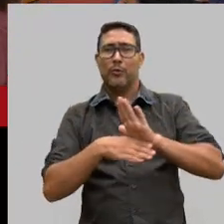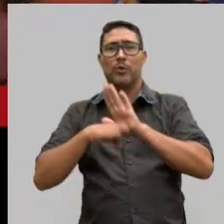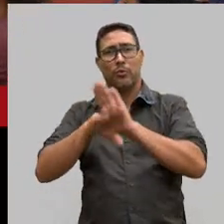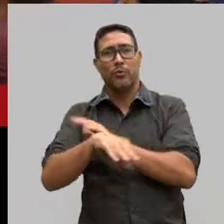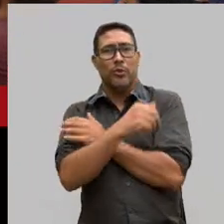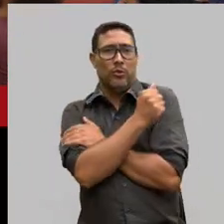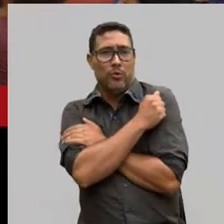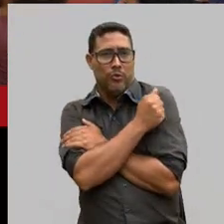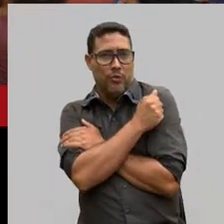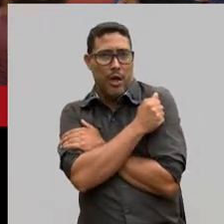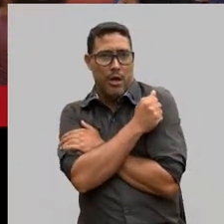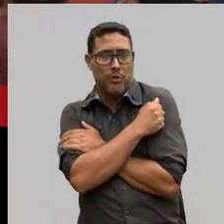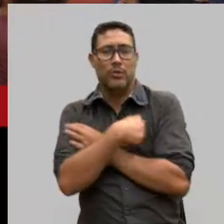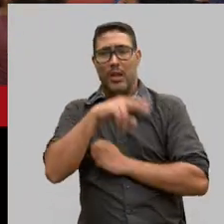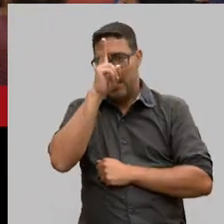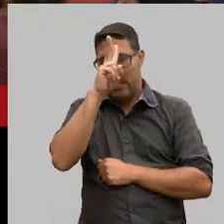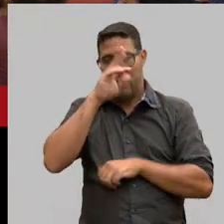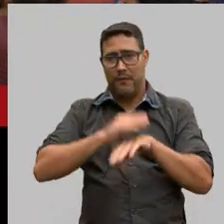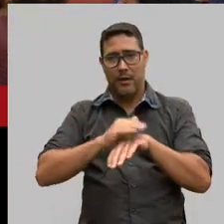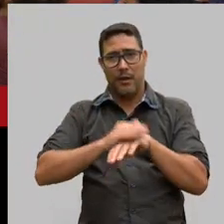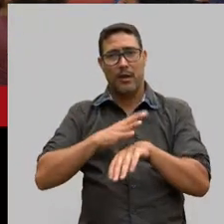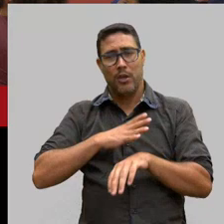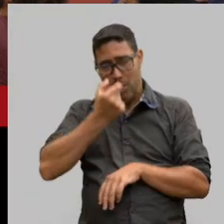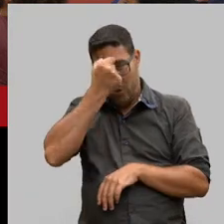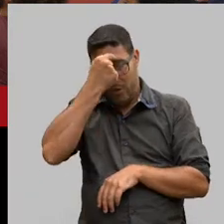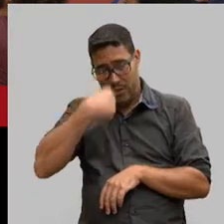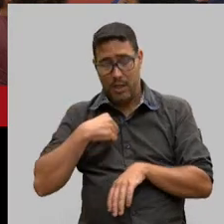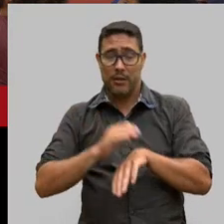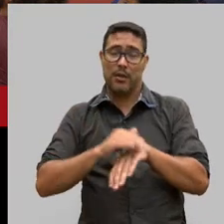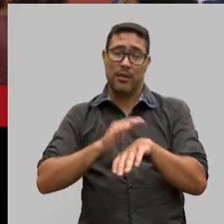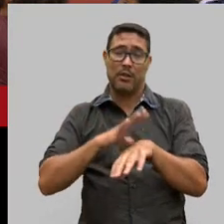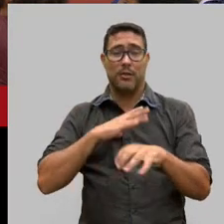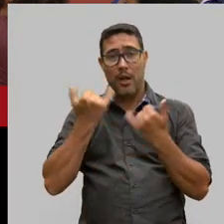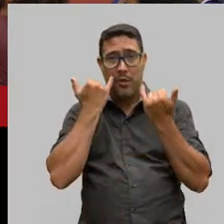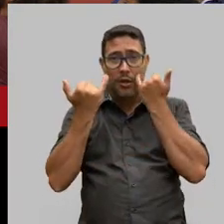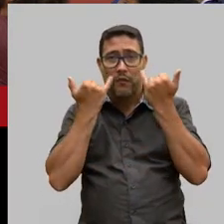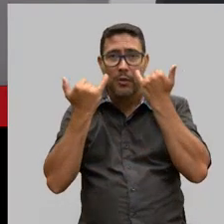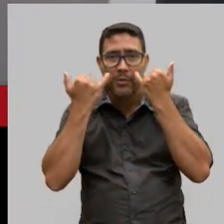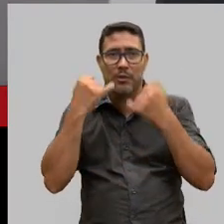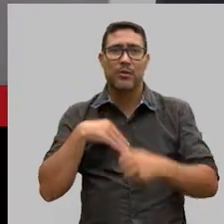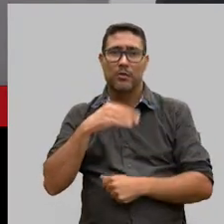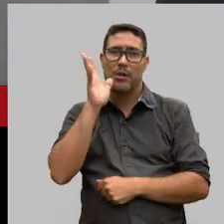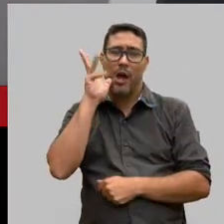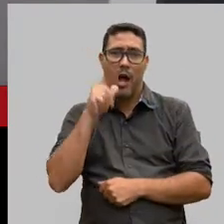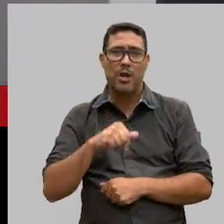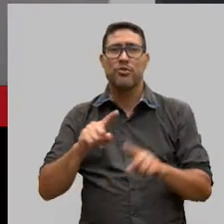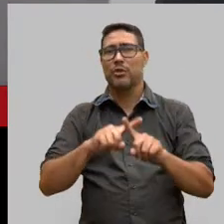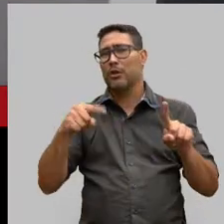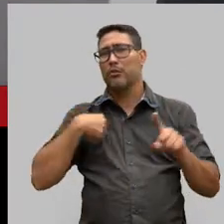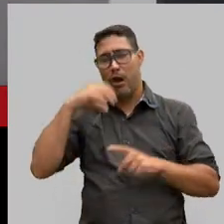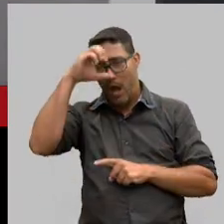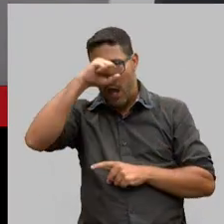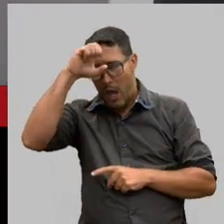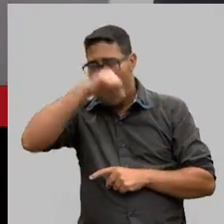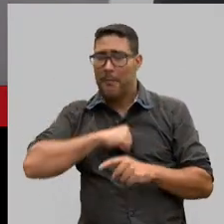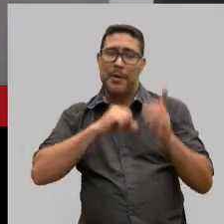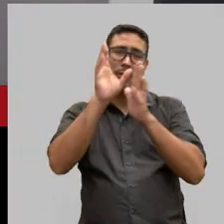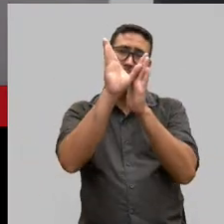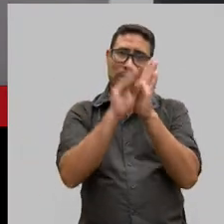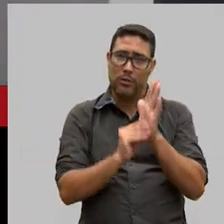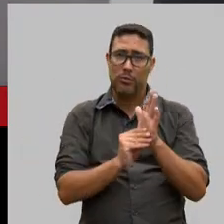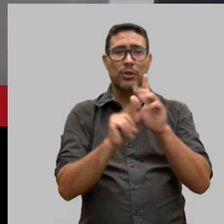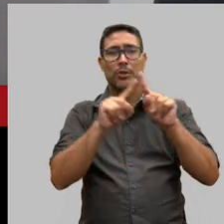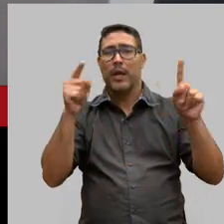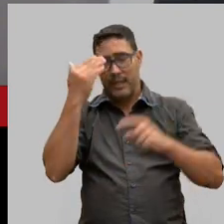levar a consciência e a informação para eles acho que é muito além de simplesmente aprender o conteúdo mas entender a